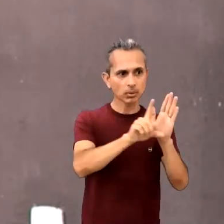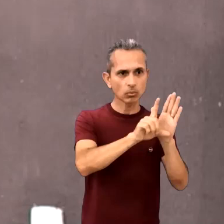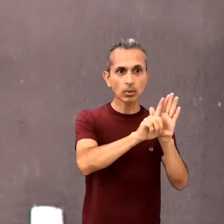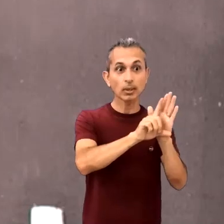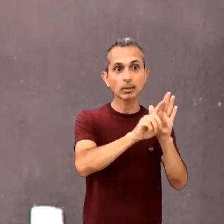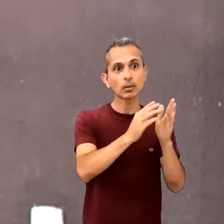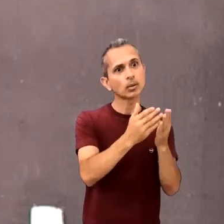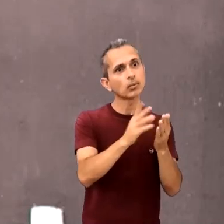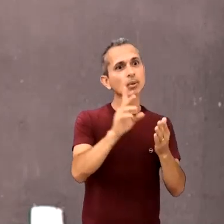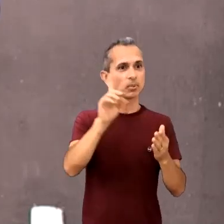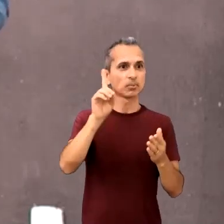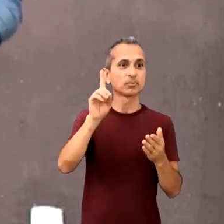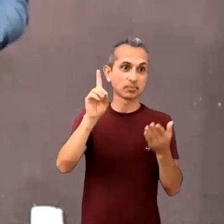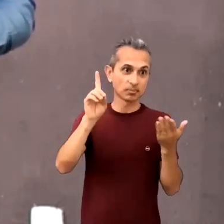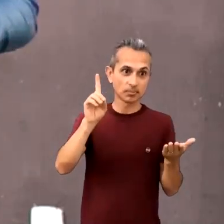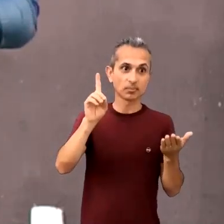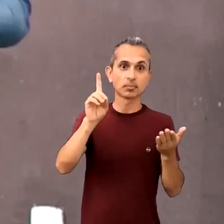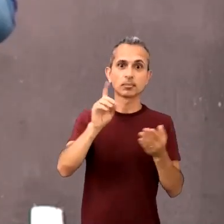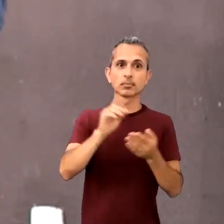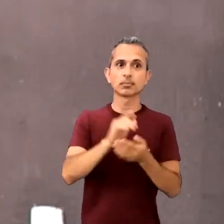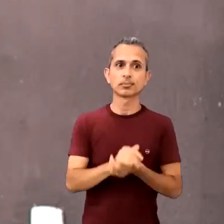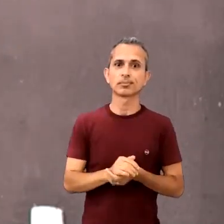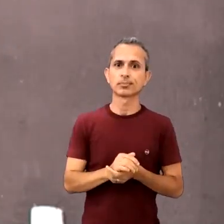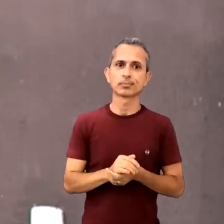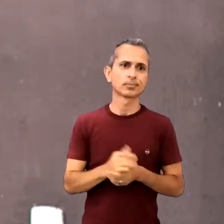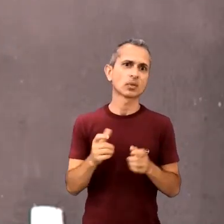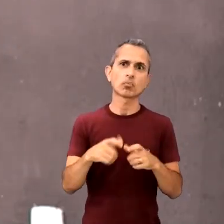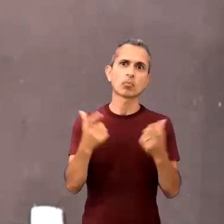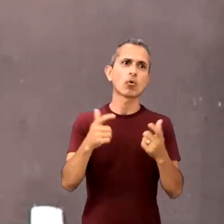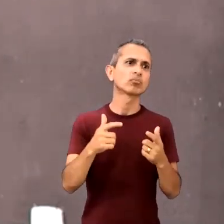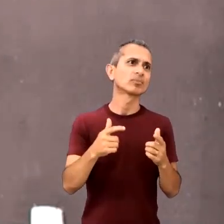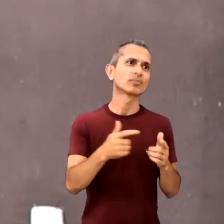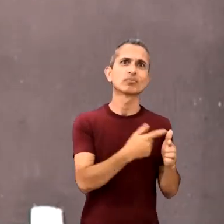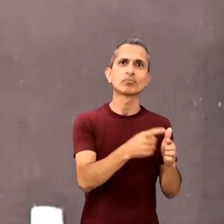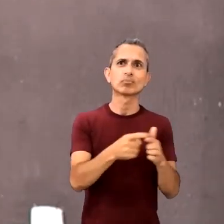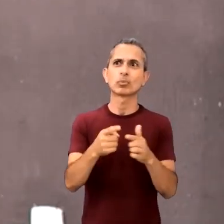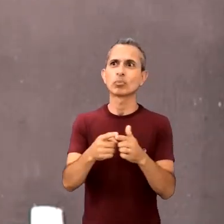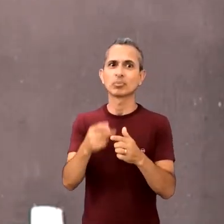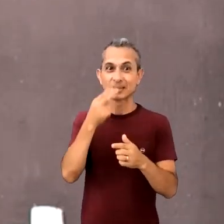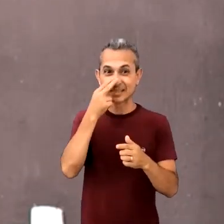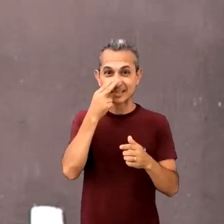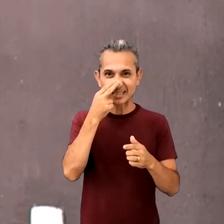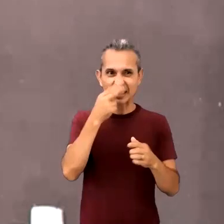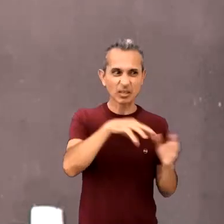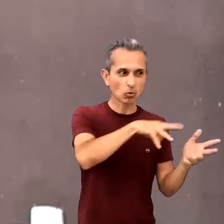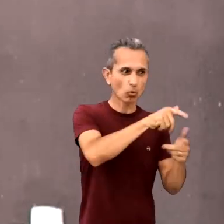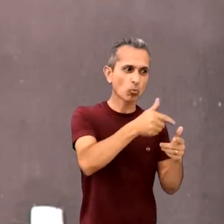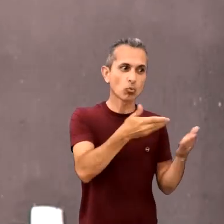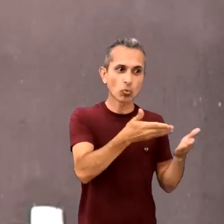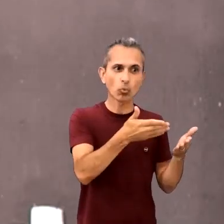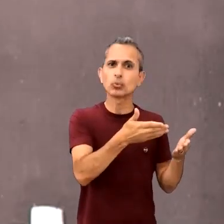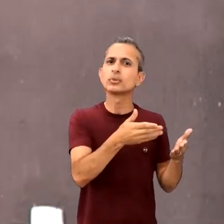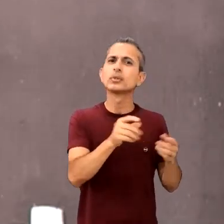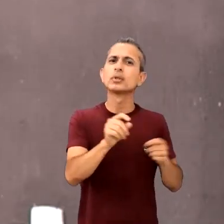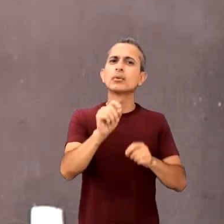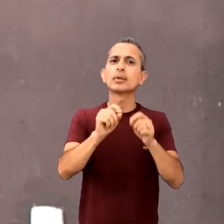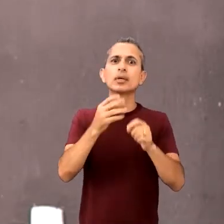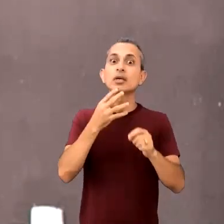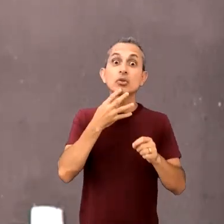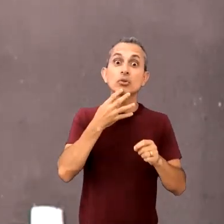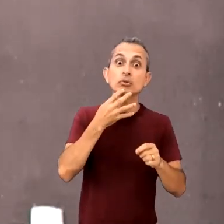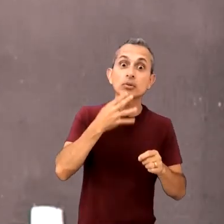maior problema dessa geração de crentes hoje é que eles não conhecem mais a Bíblia. Eles